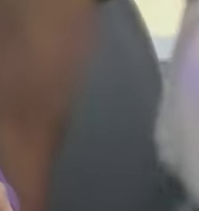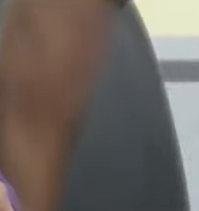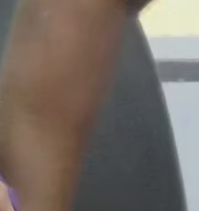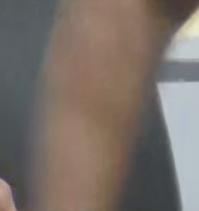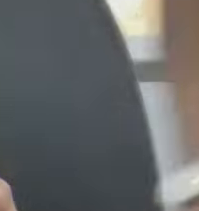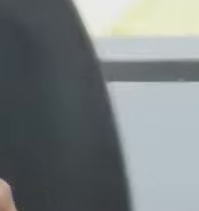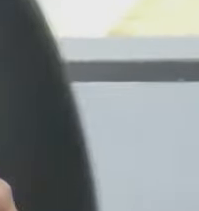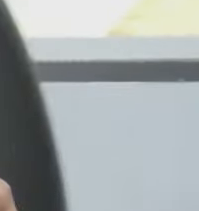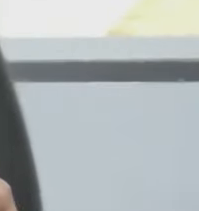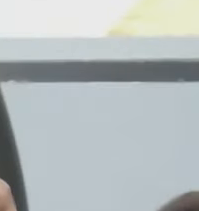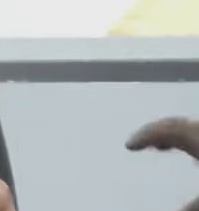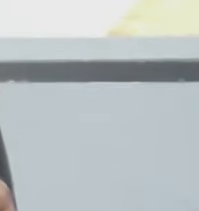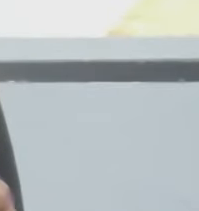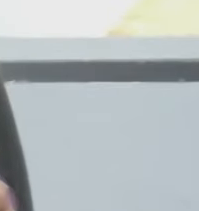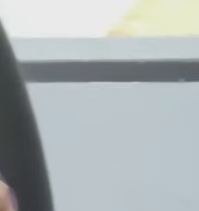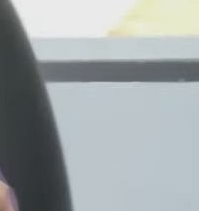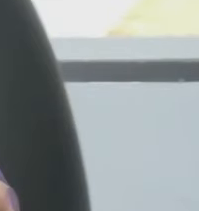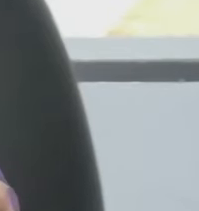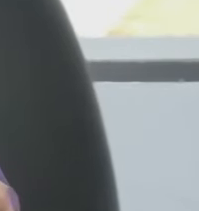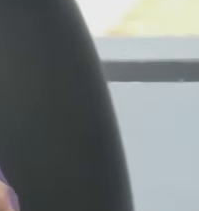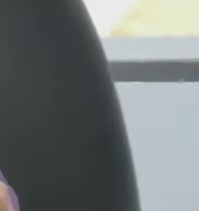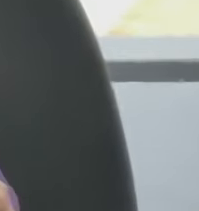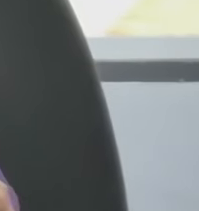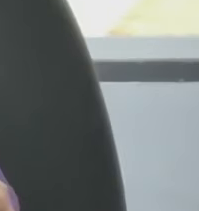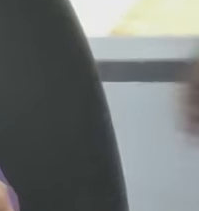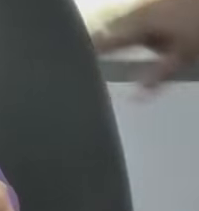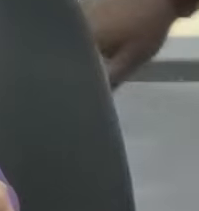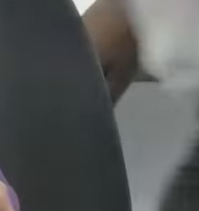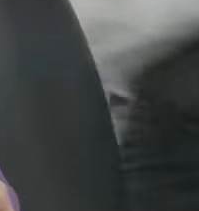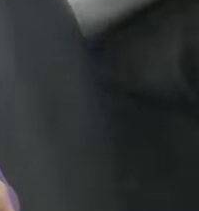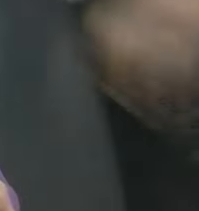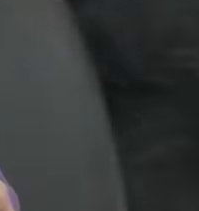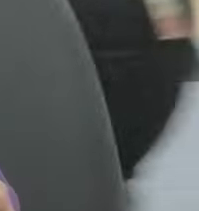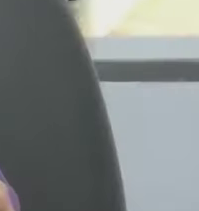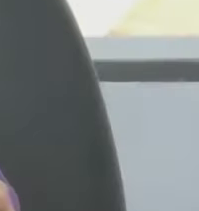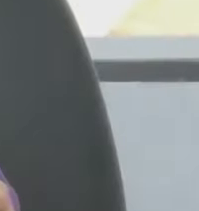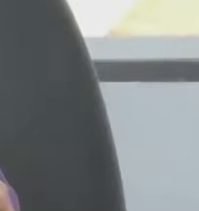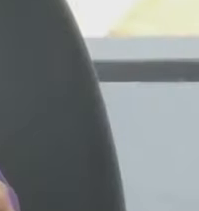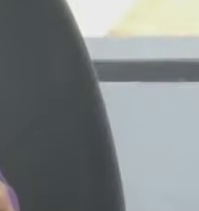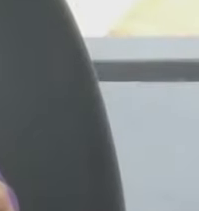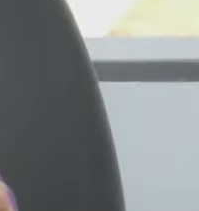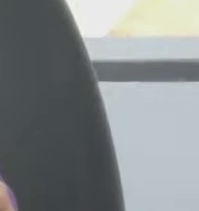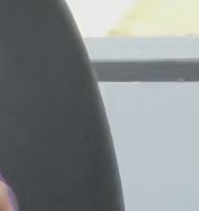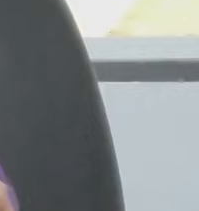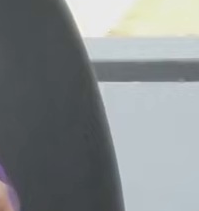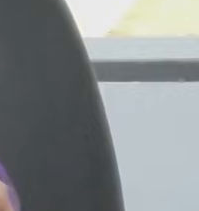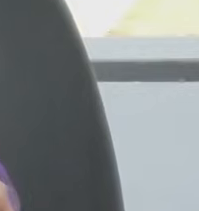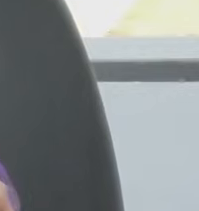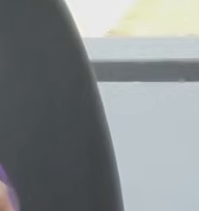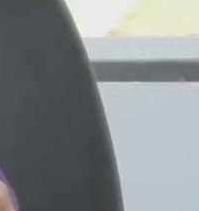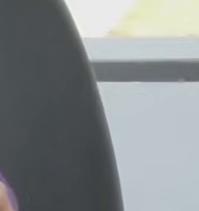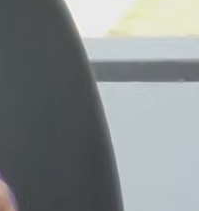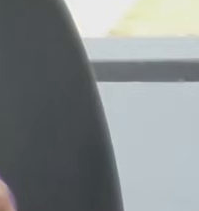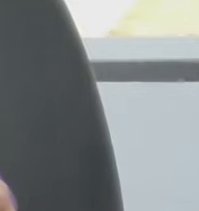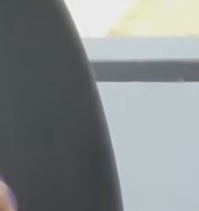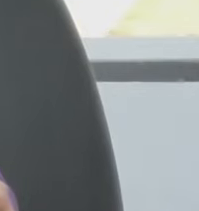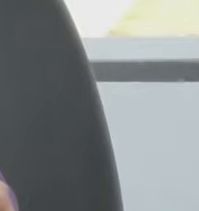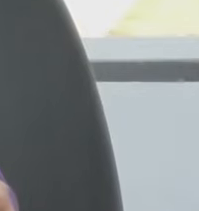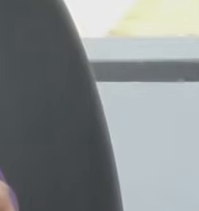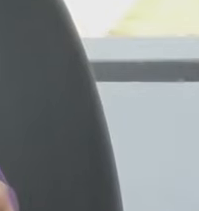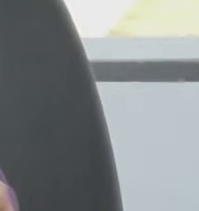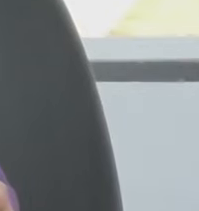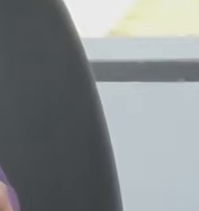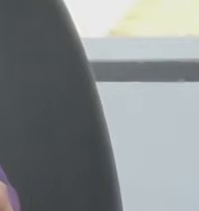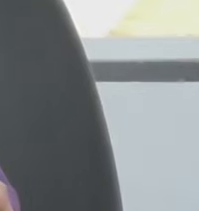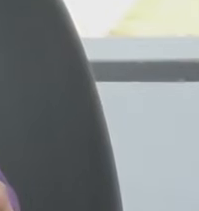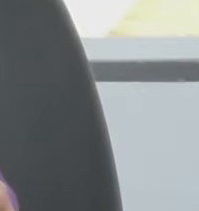lugar de descarte de esgoto por moradias irregulares na beira da lagoa. Mas, enfim, são pessoas que estão vindo buscar abrigo numa cidade que